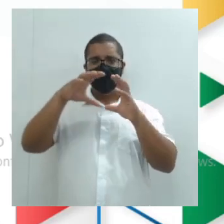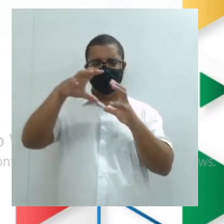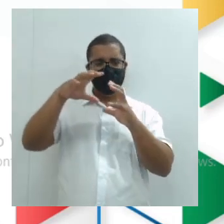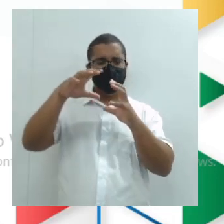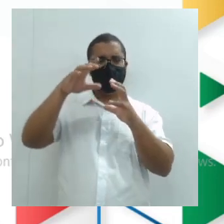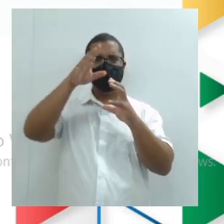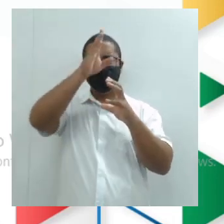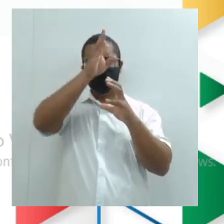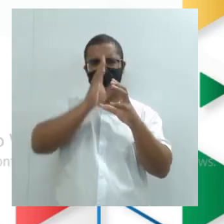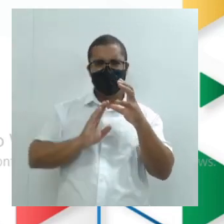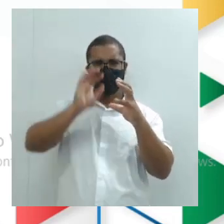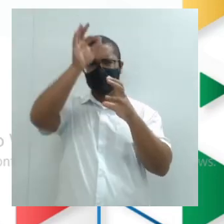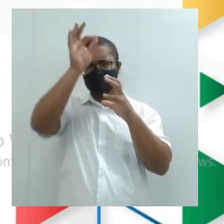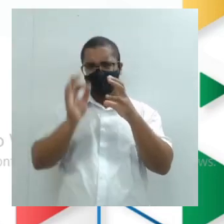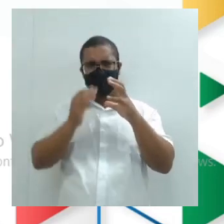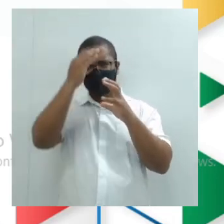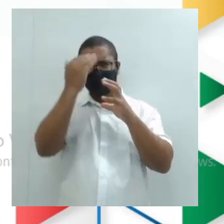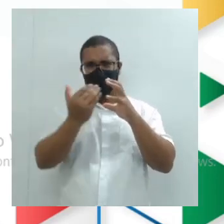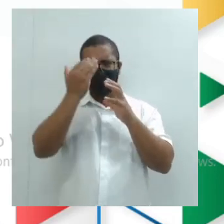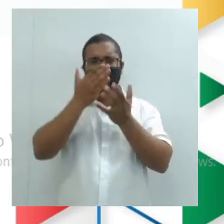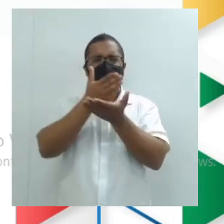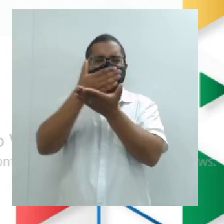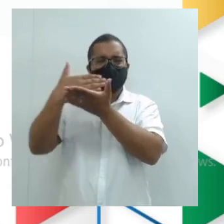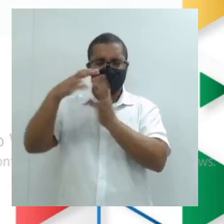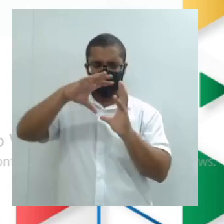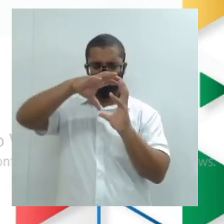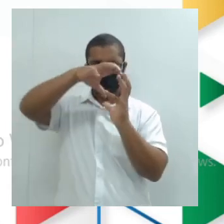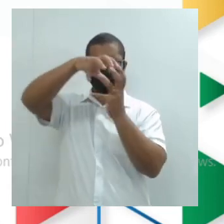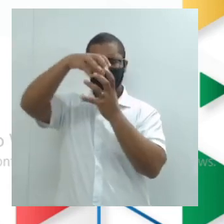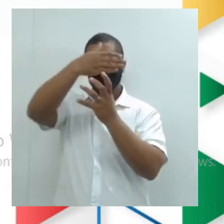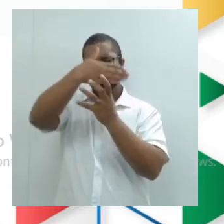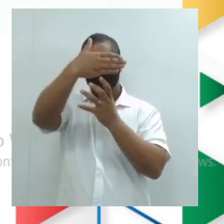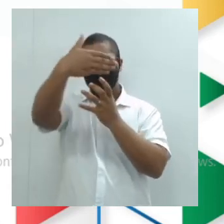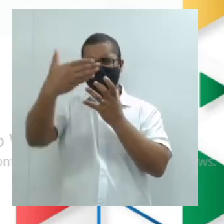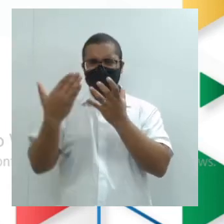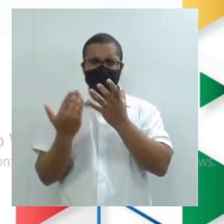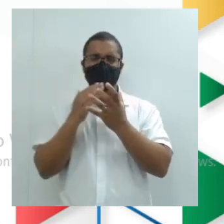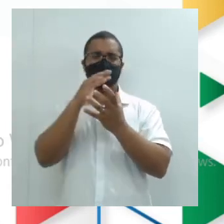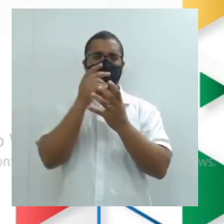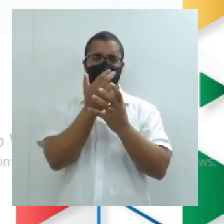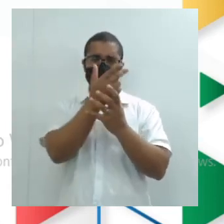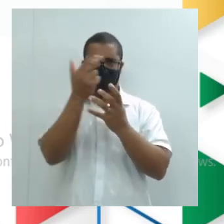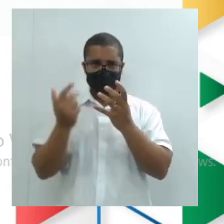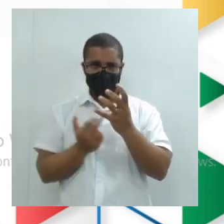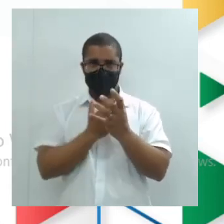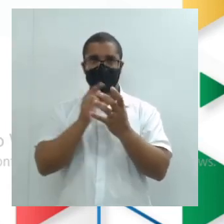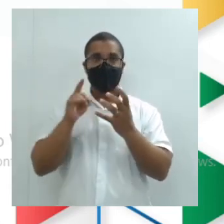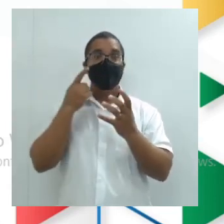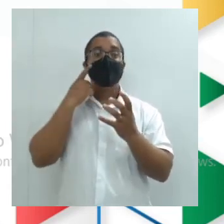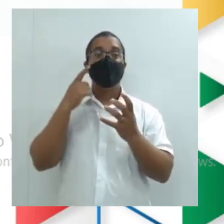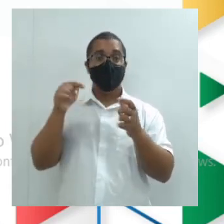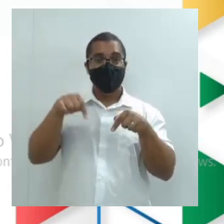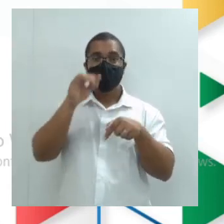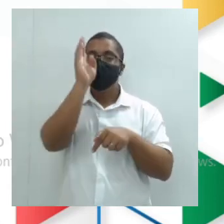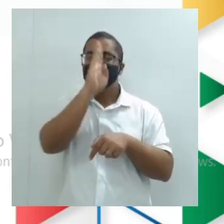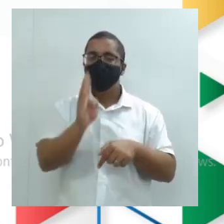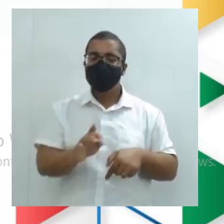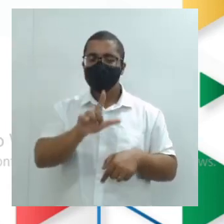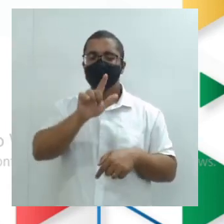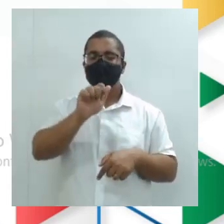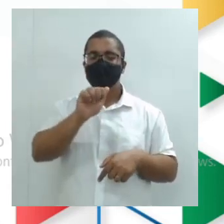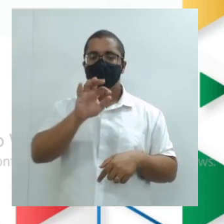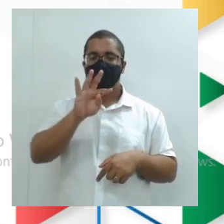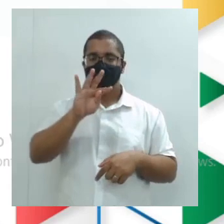em várias partes iguais. E aí eu peguei a latitude do Brasil para a gente tomar como referência.